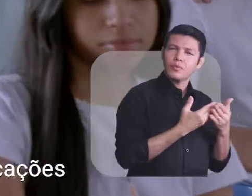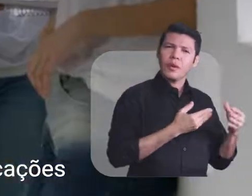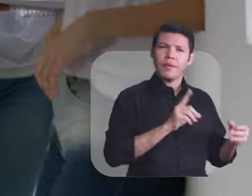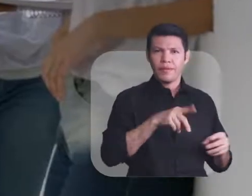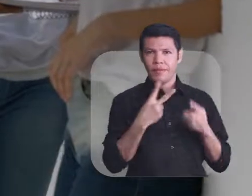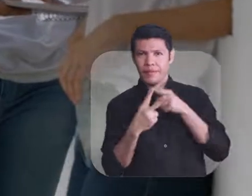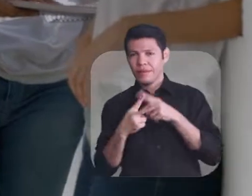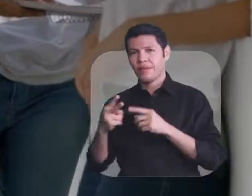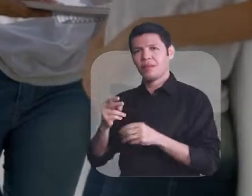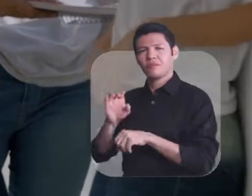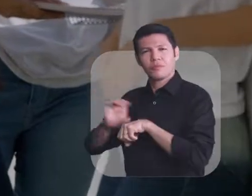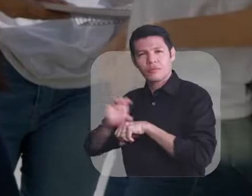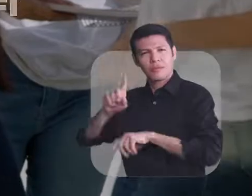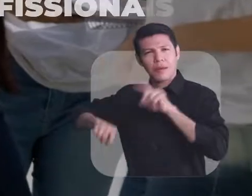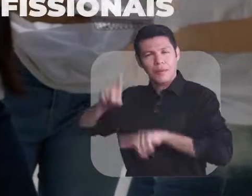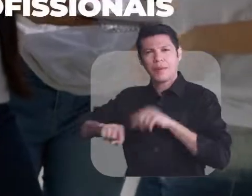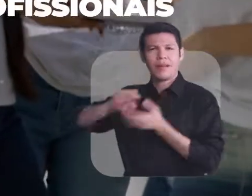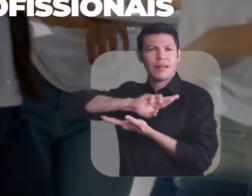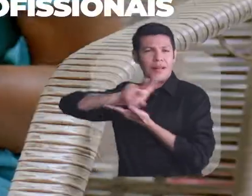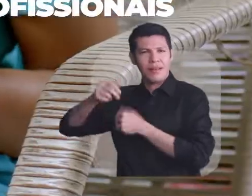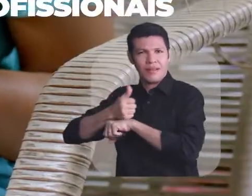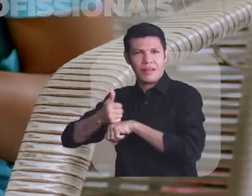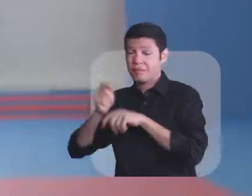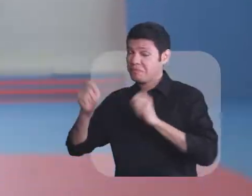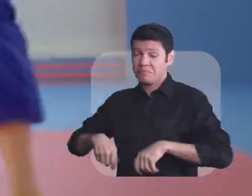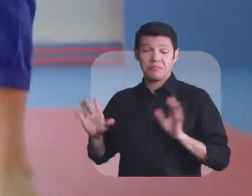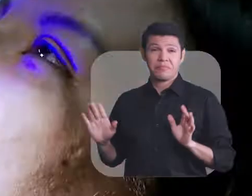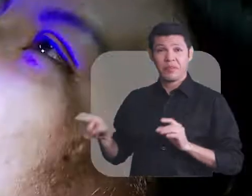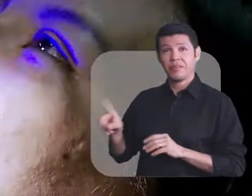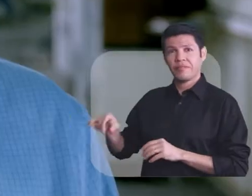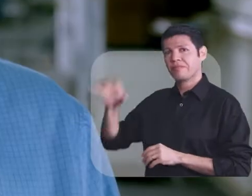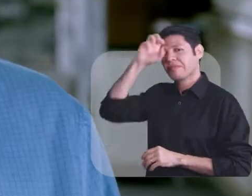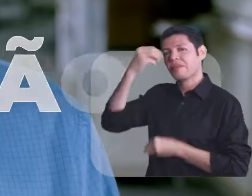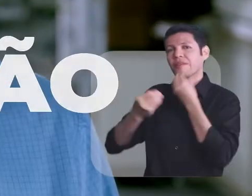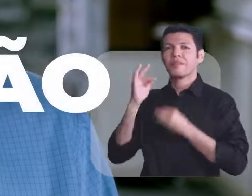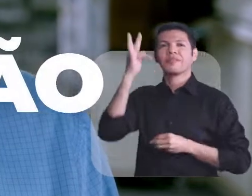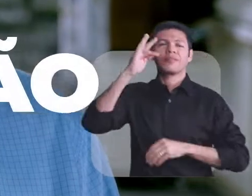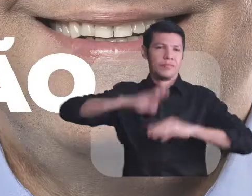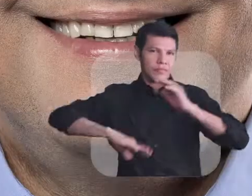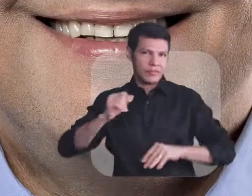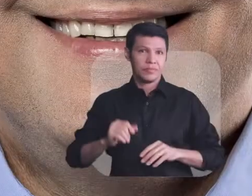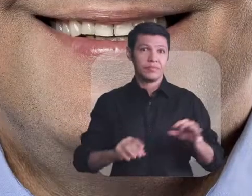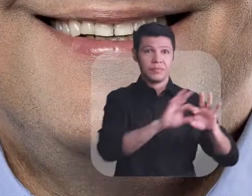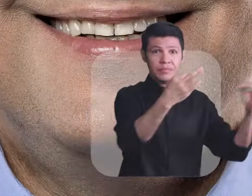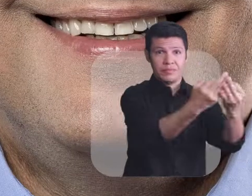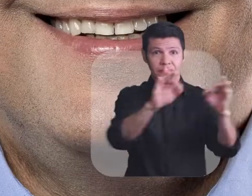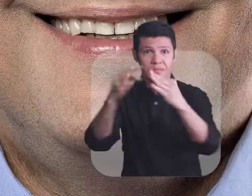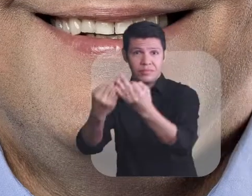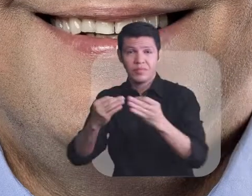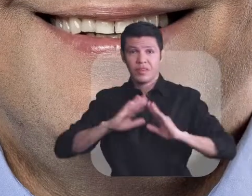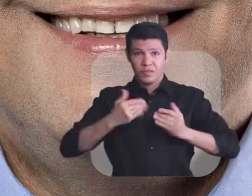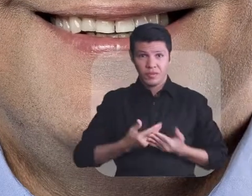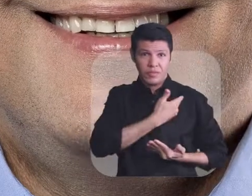suas vocações esportivas, artísticas e profissionais. Ou seja, ele vai aprender uma profissão. Famílias de alunos